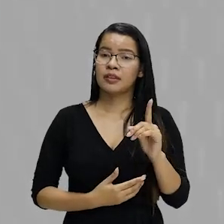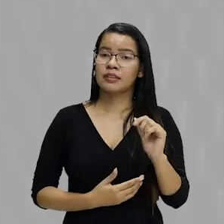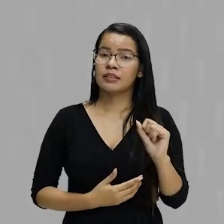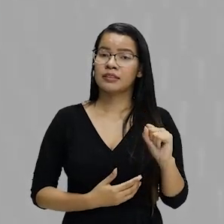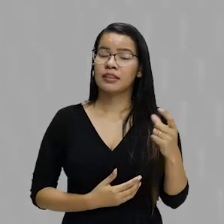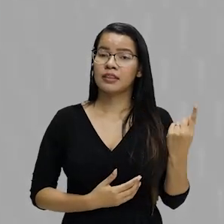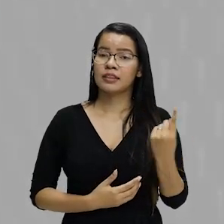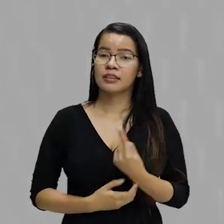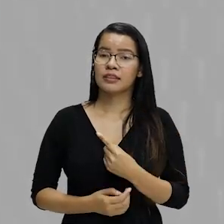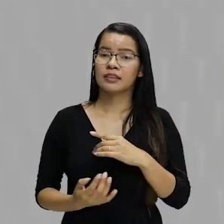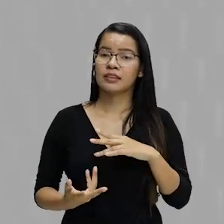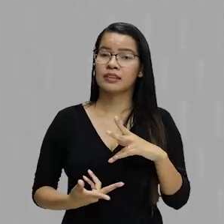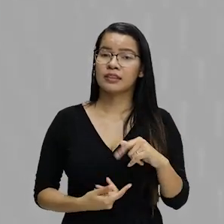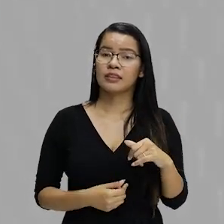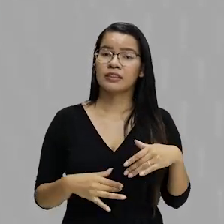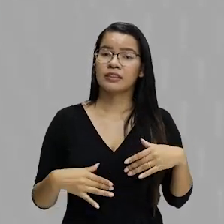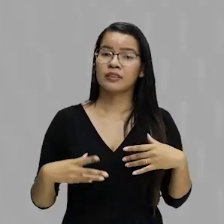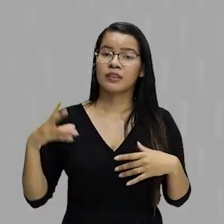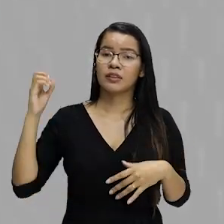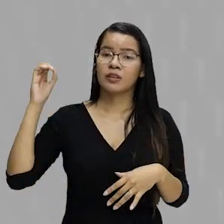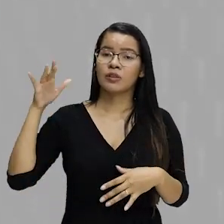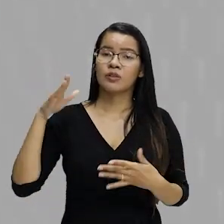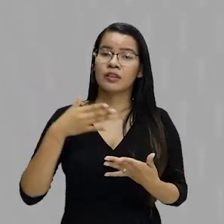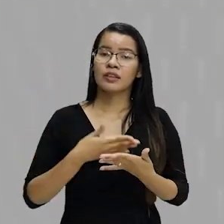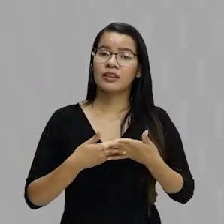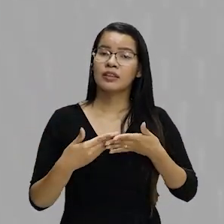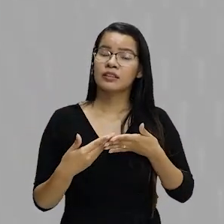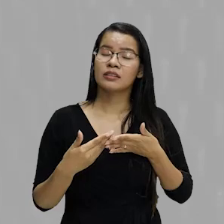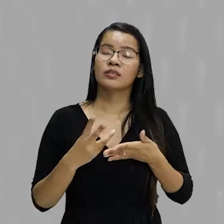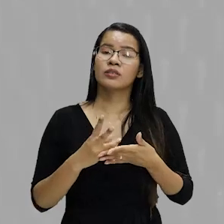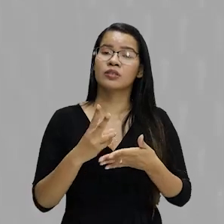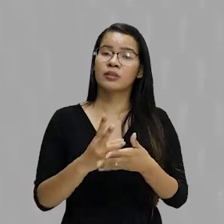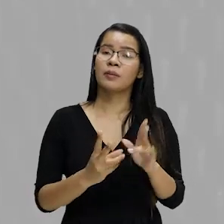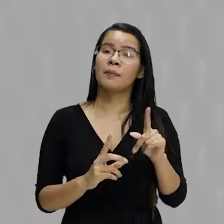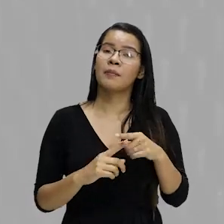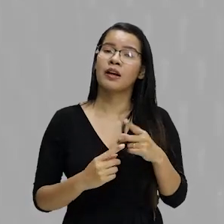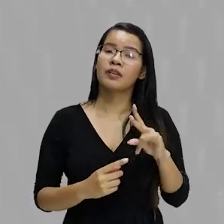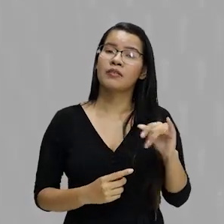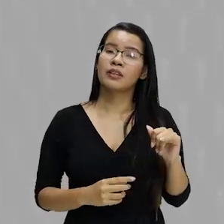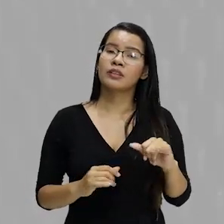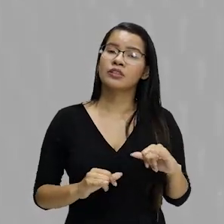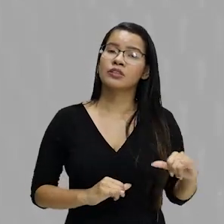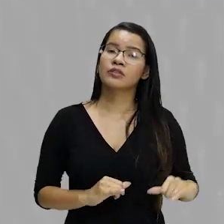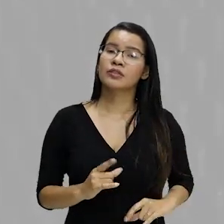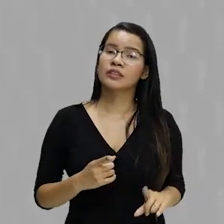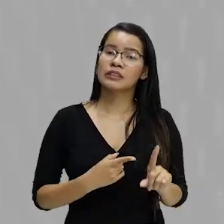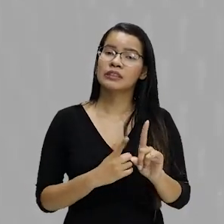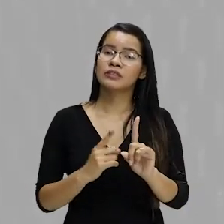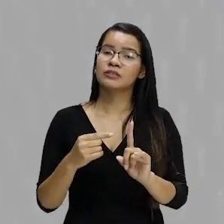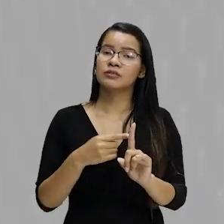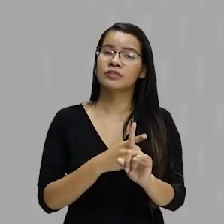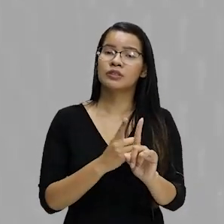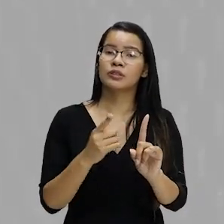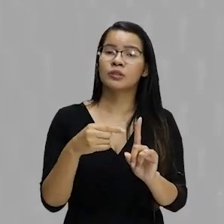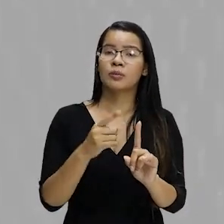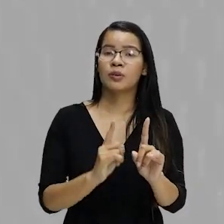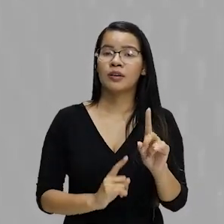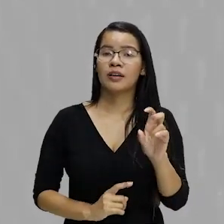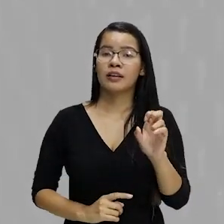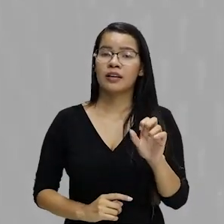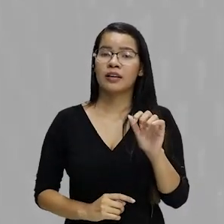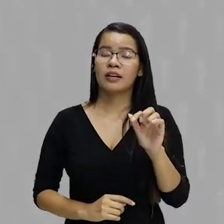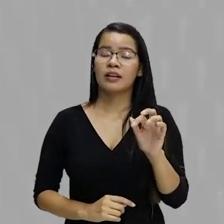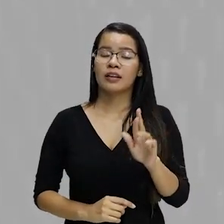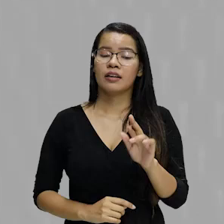Então a luz ela entra constante, mas ela vai sofrer desvios por refração. Então quando ela passa